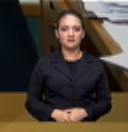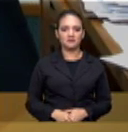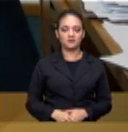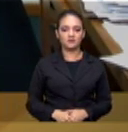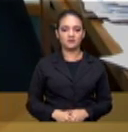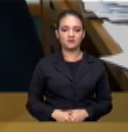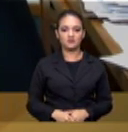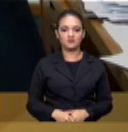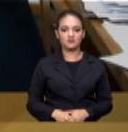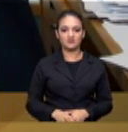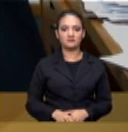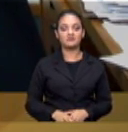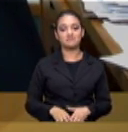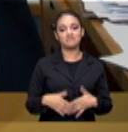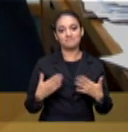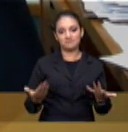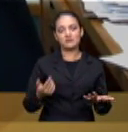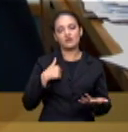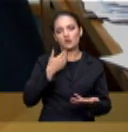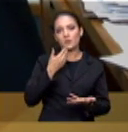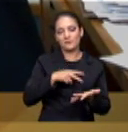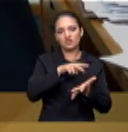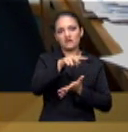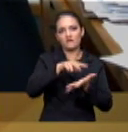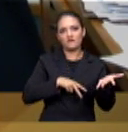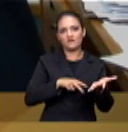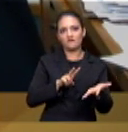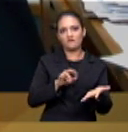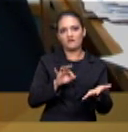eu peço vista do processo.